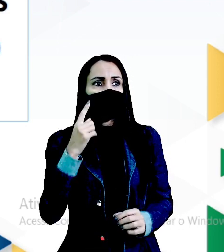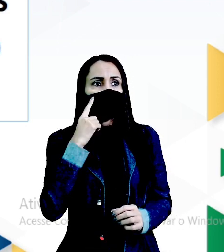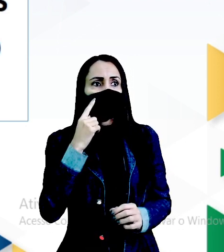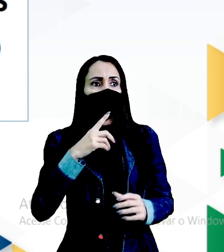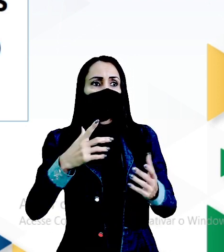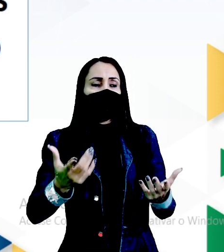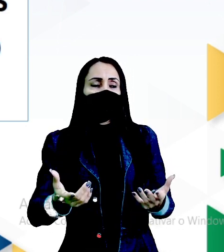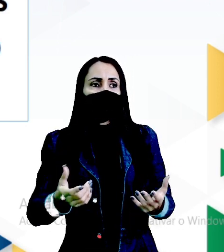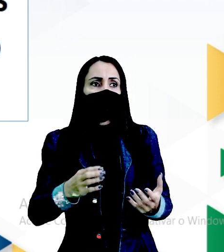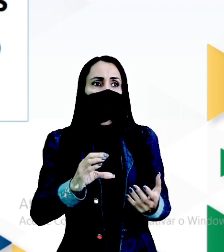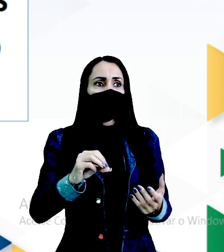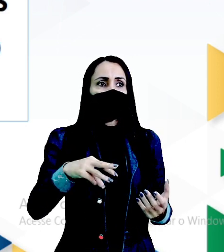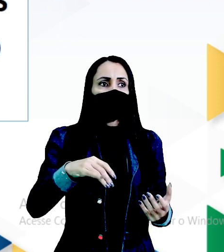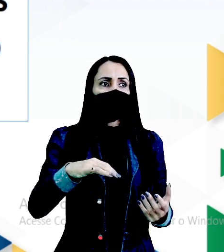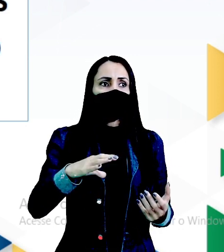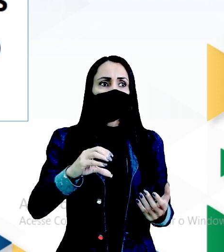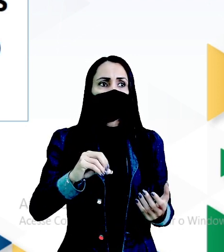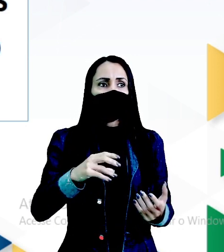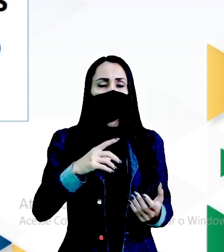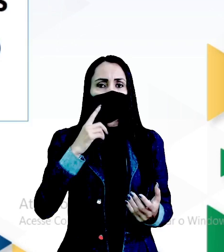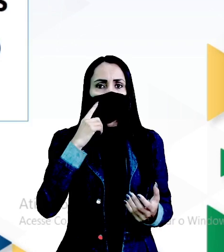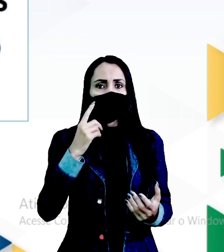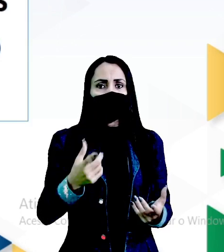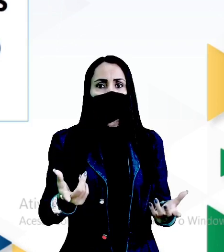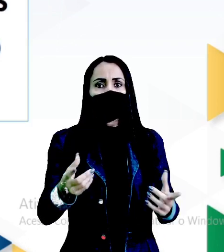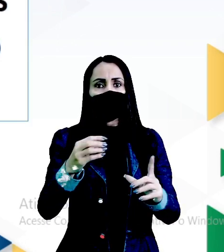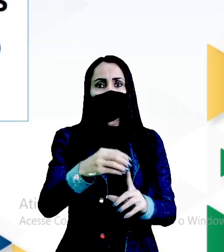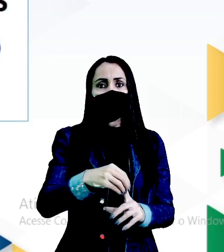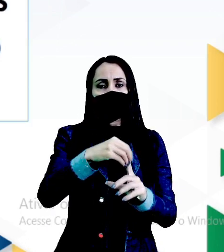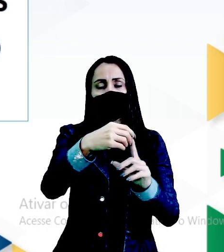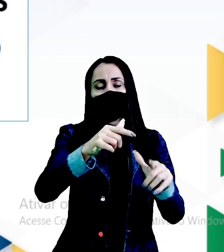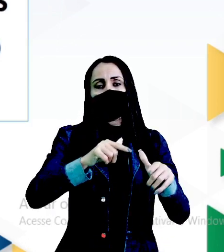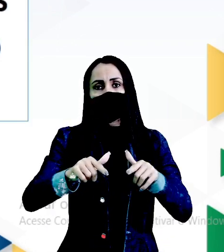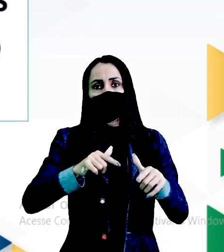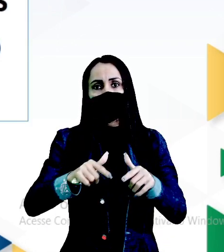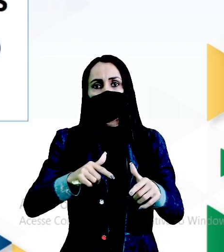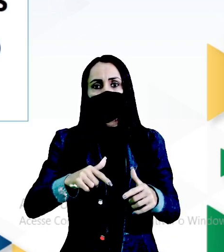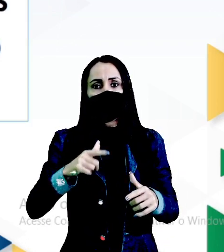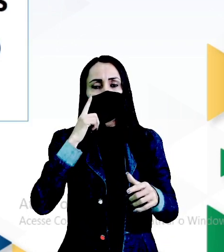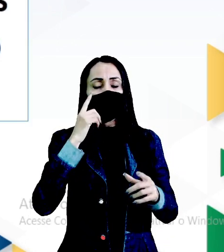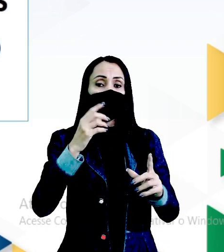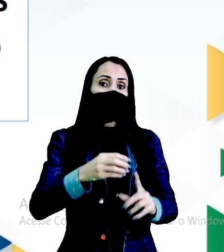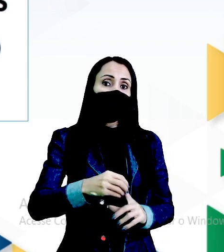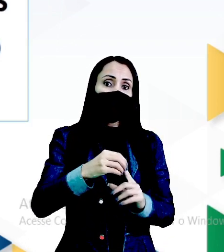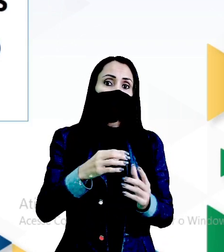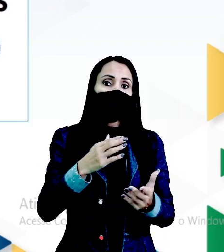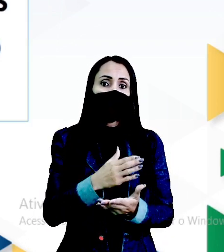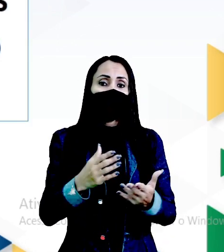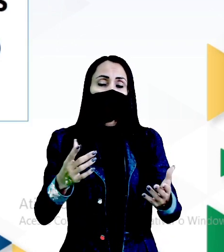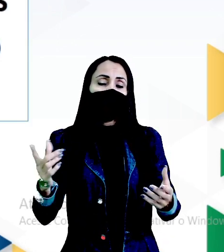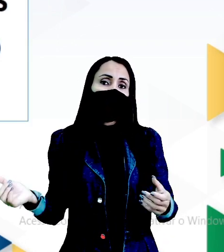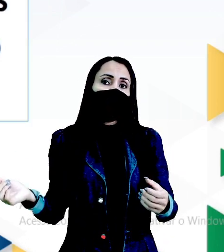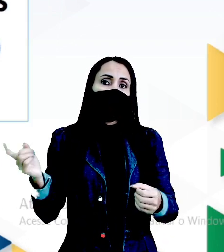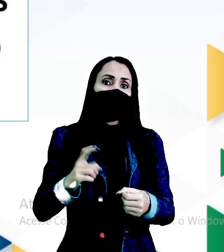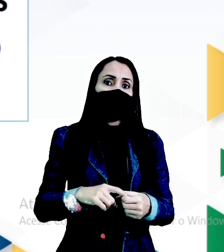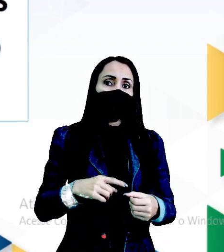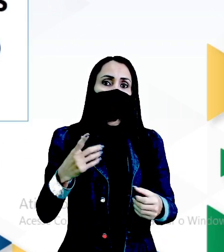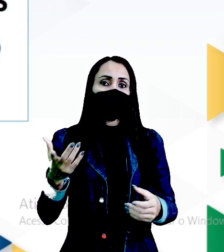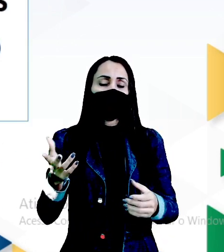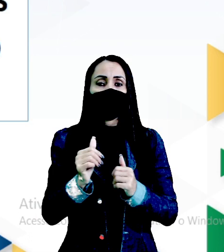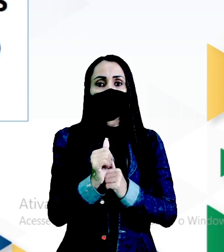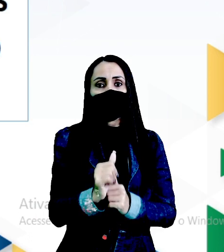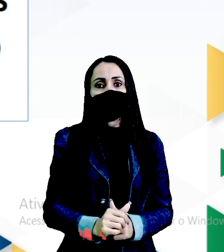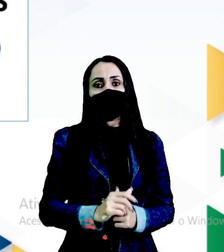cômico, onde suas atuações e principais trabalhos são principalmente voltados para o segmento